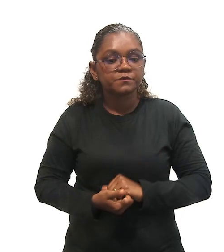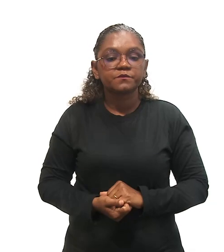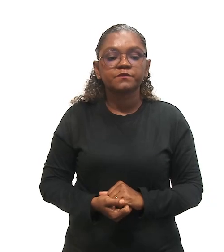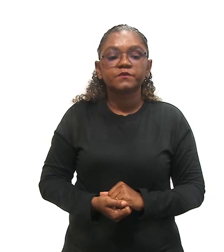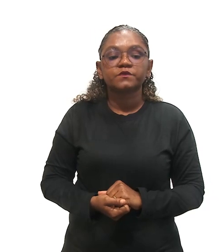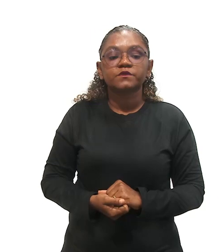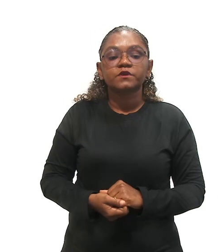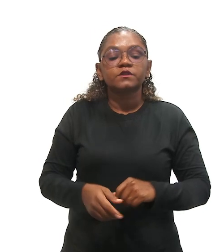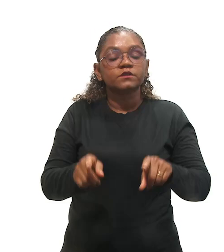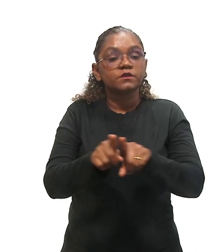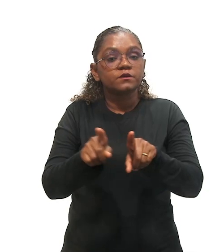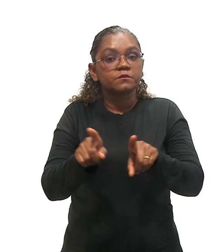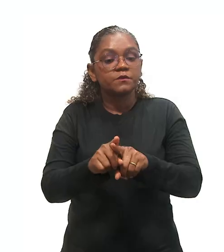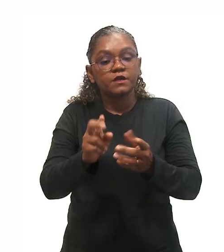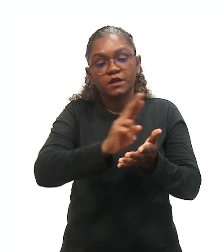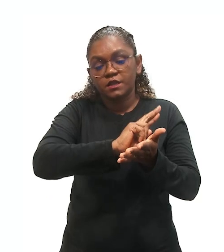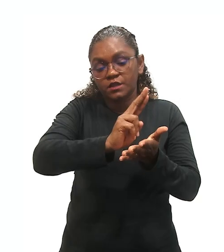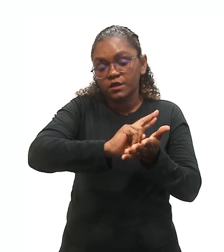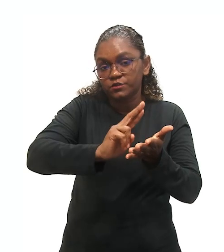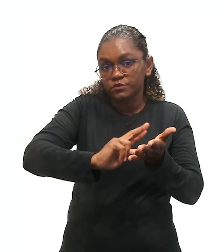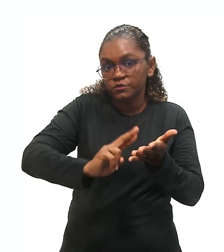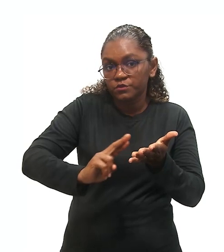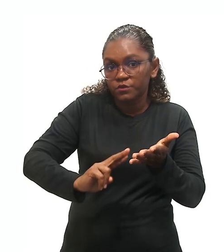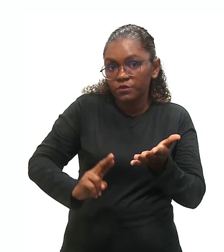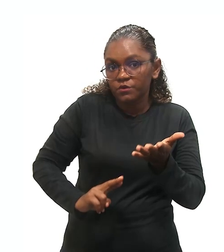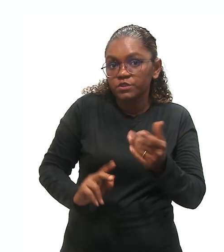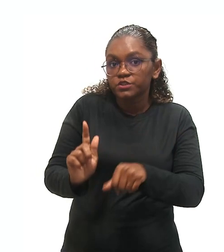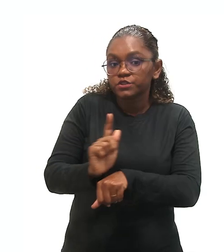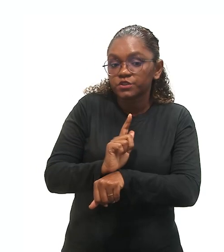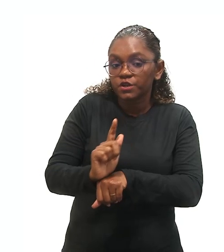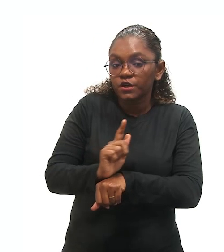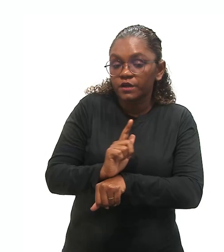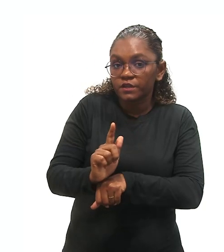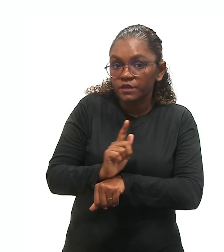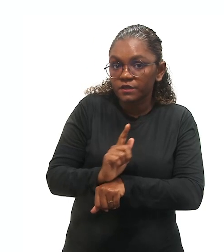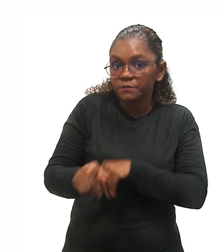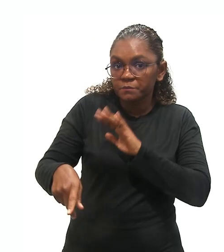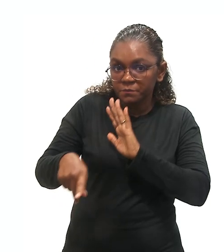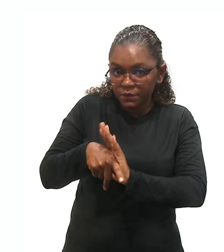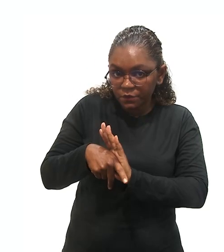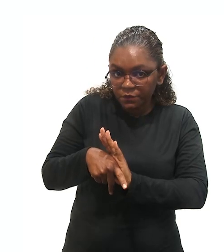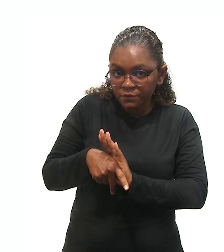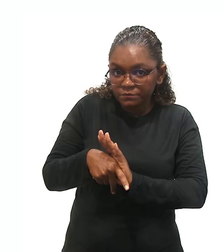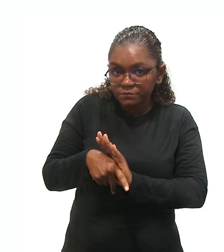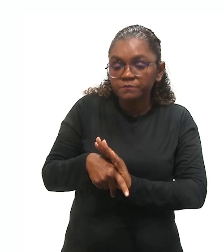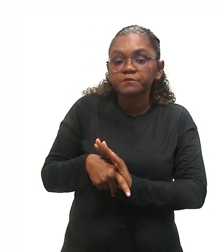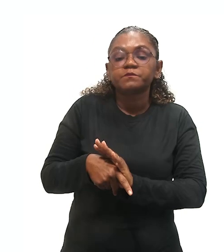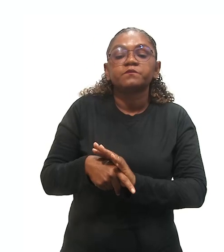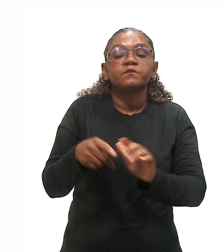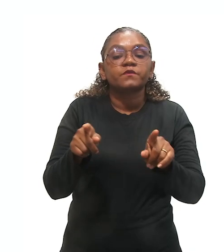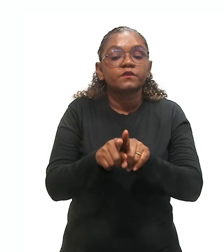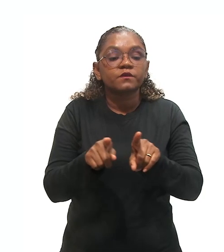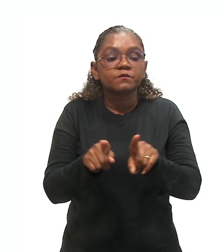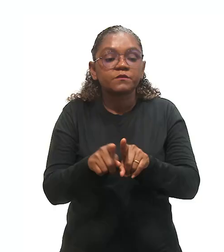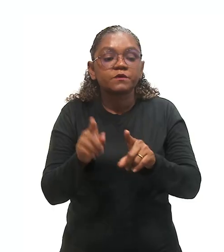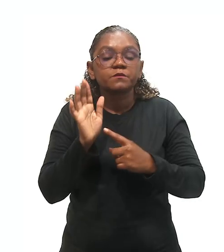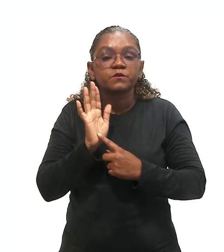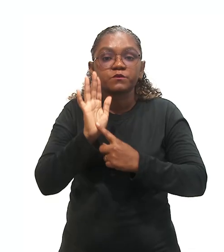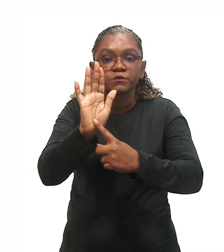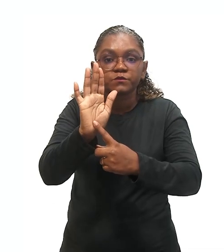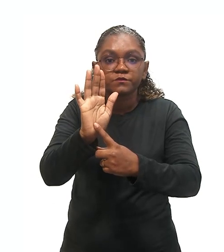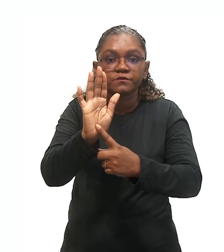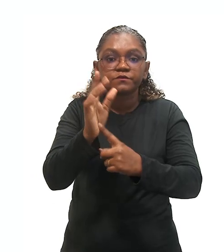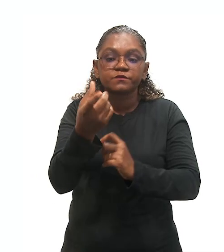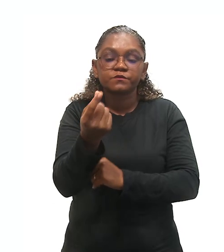sistematizada, bem como a elaboração de relatórios gerenciais e